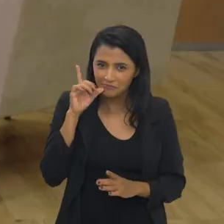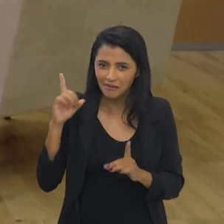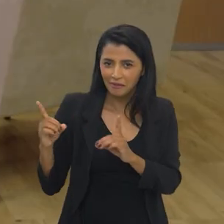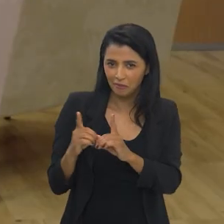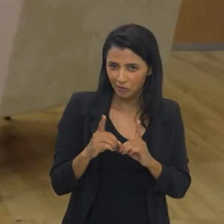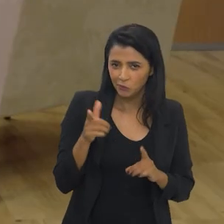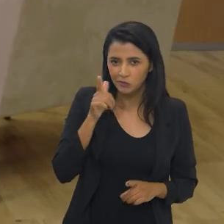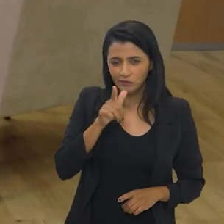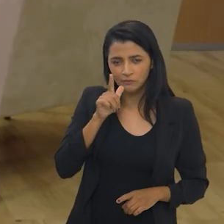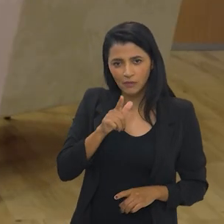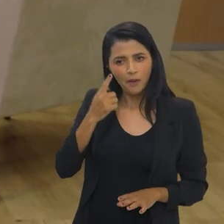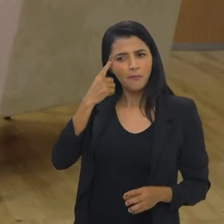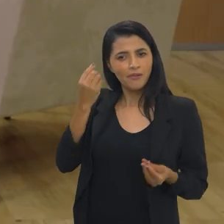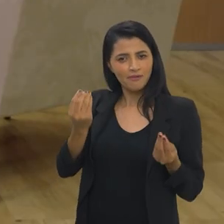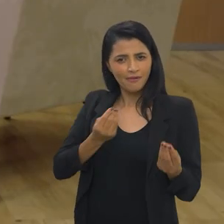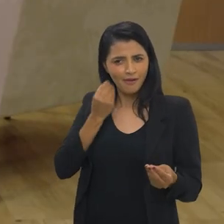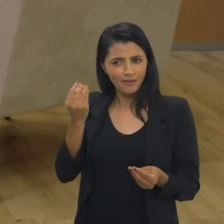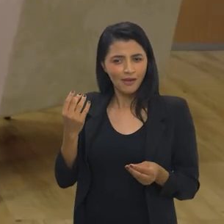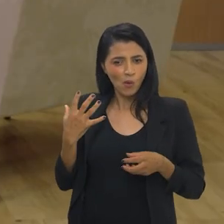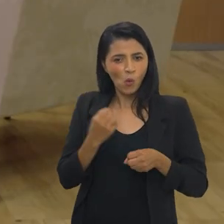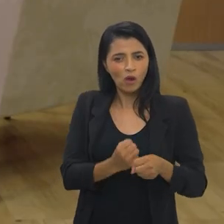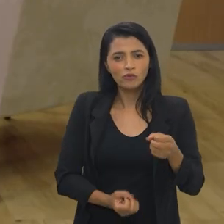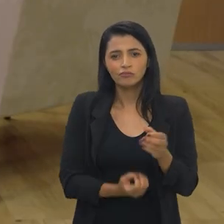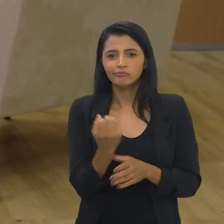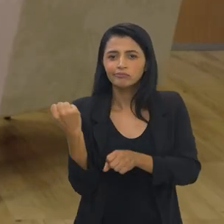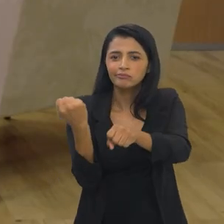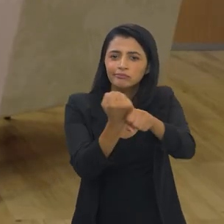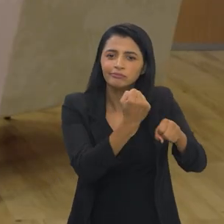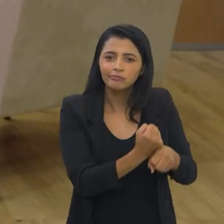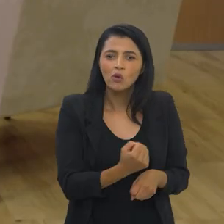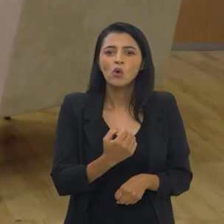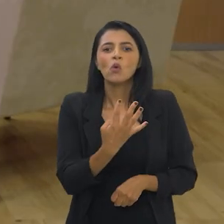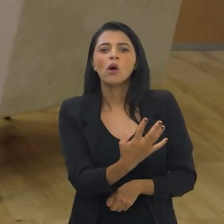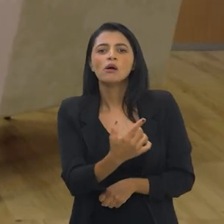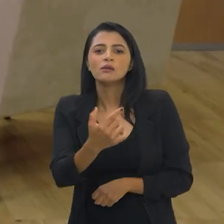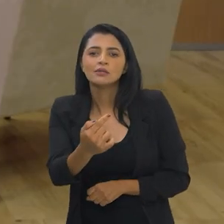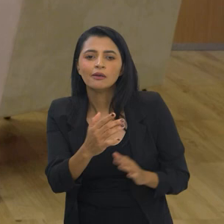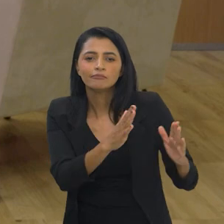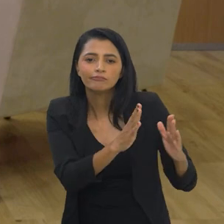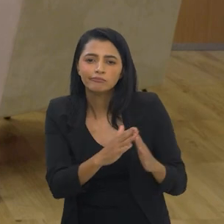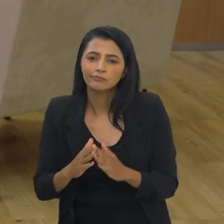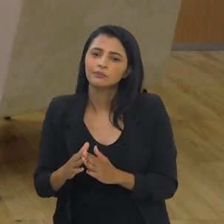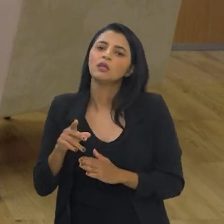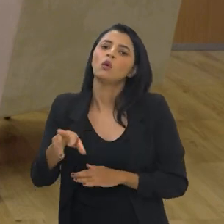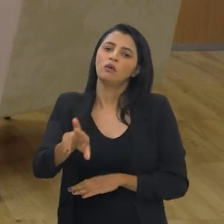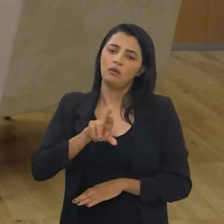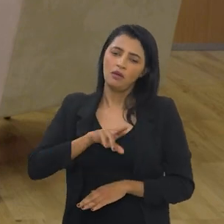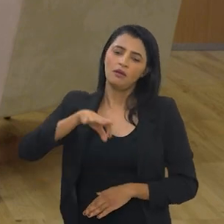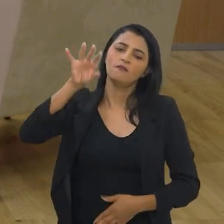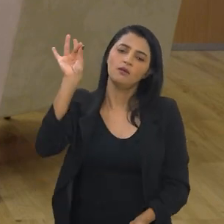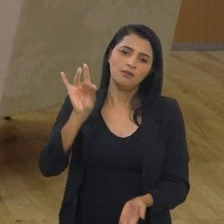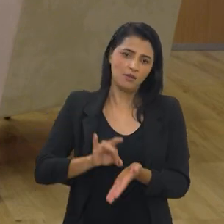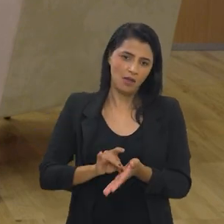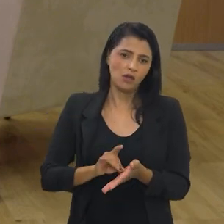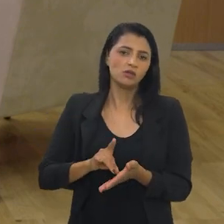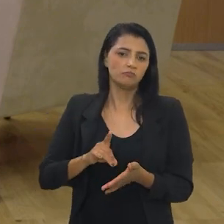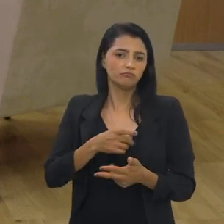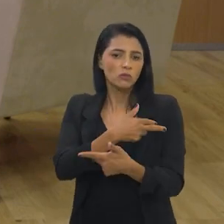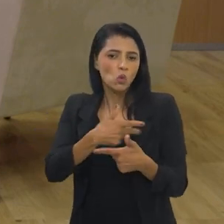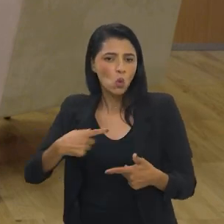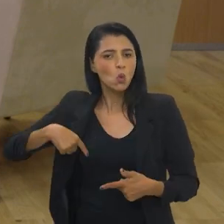brasileira imagina quando nós tivemos com 47 né então isso para mim é o resultado efetivo